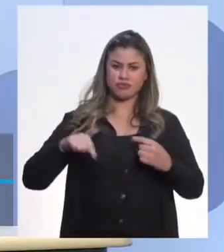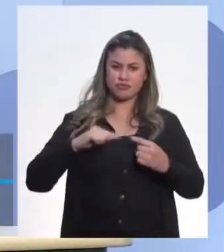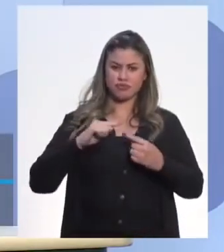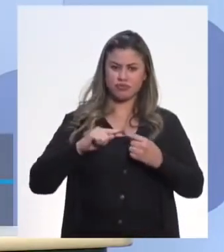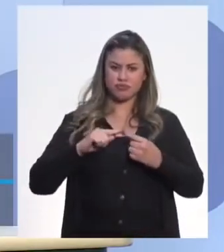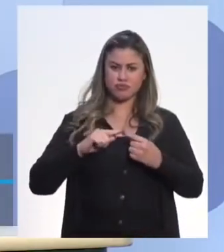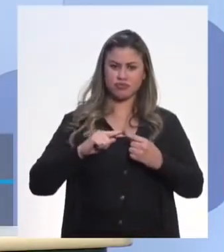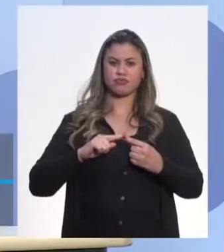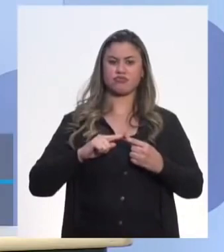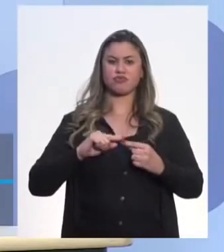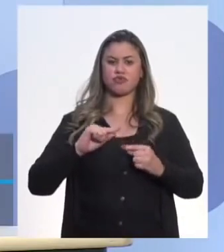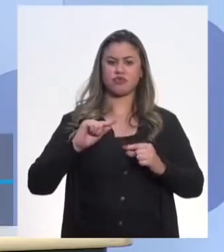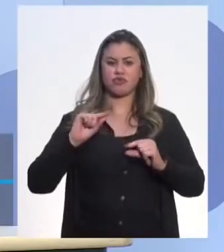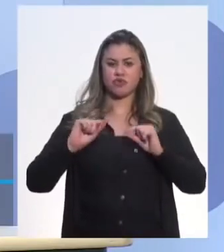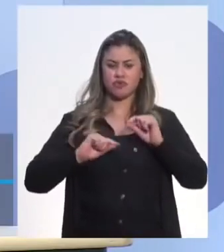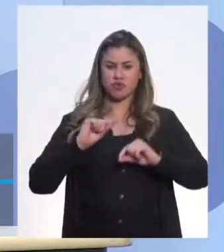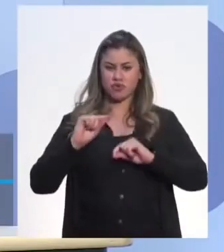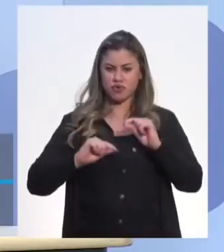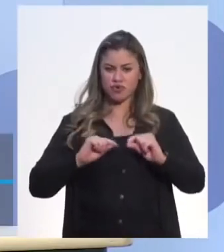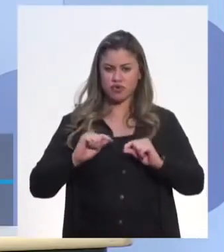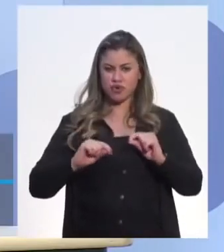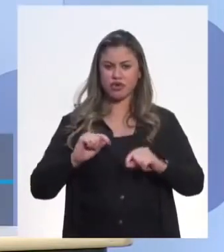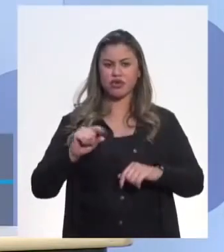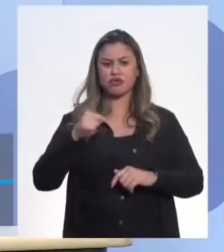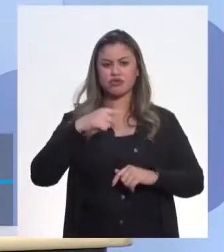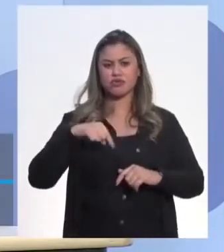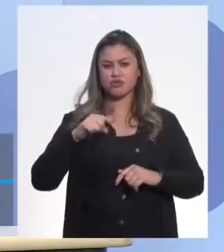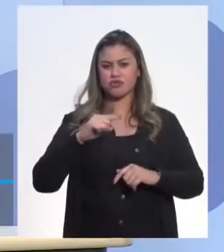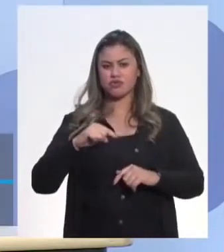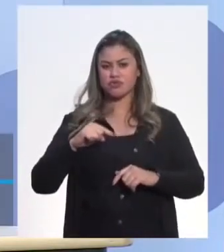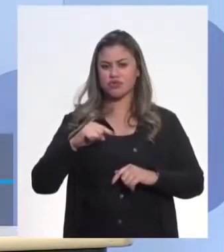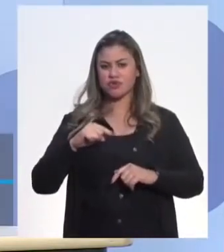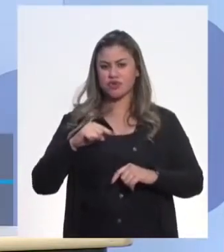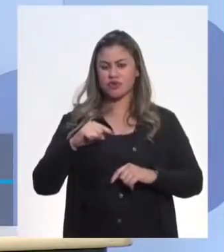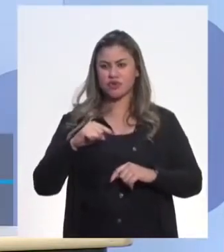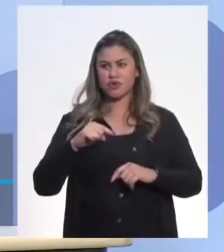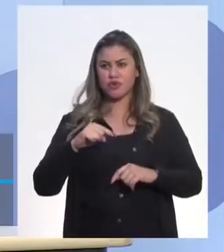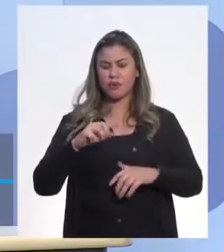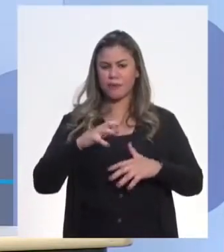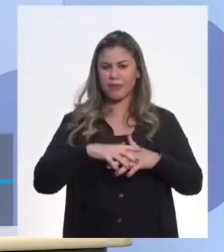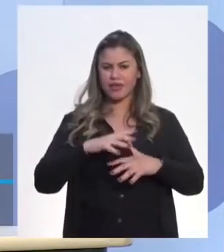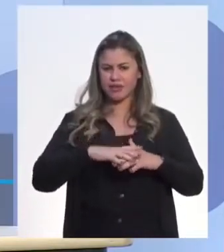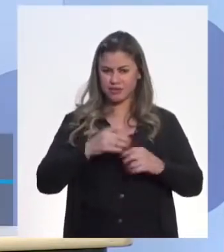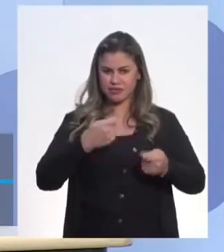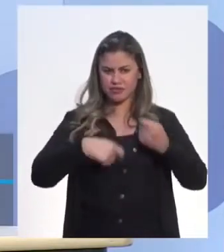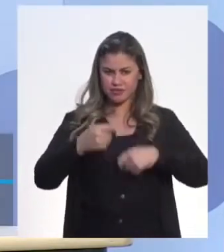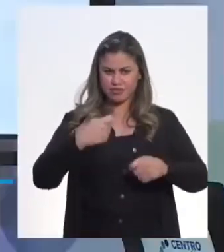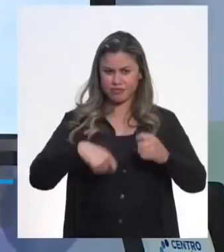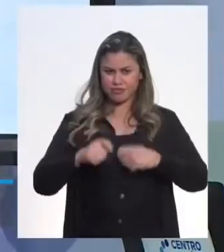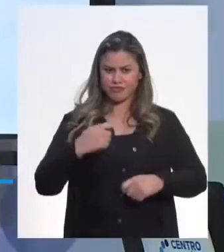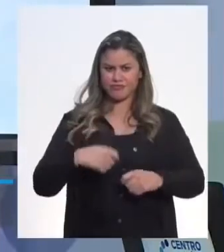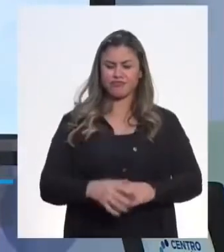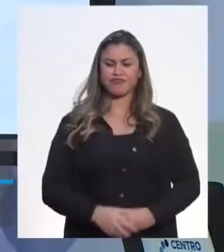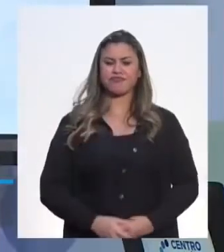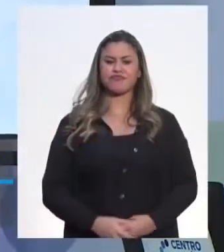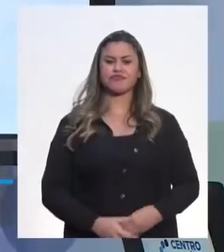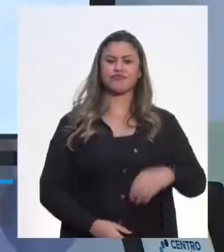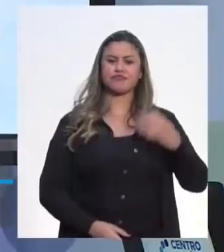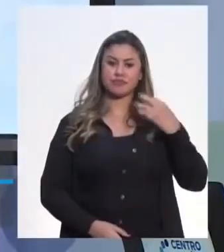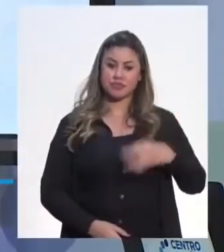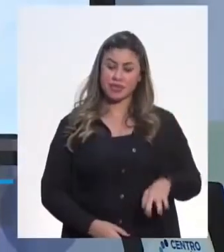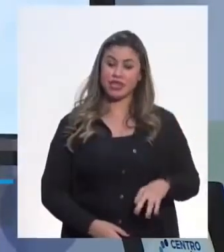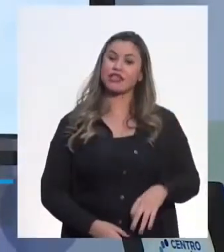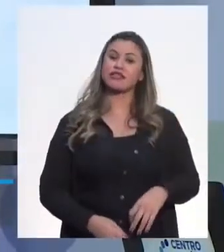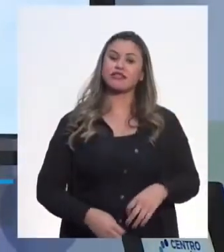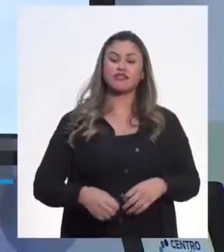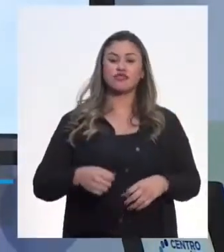ou basicamente o trivial que vocês consigam principalmente com a questão da matemática financeira né exatamente então não